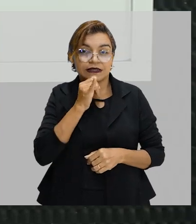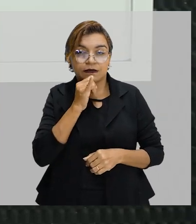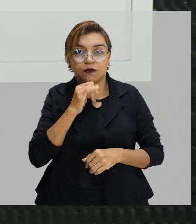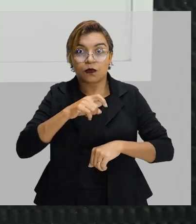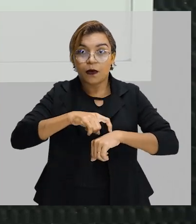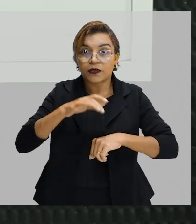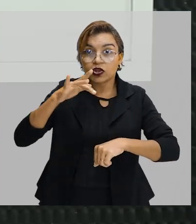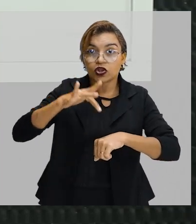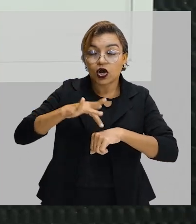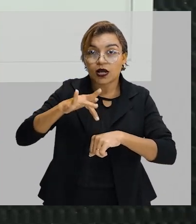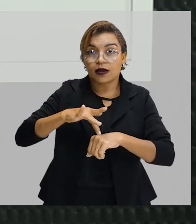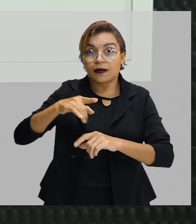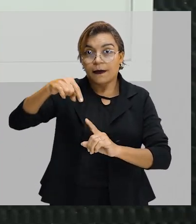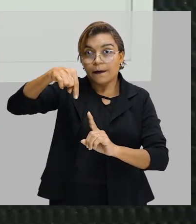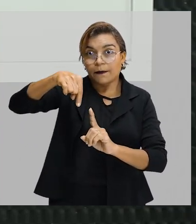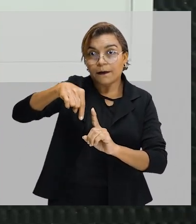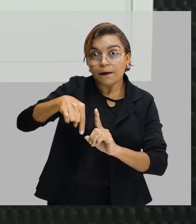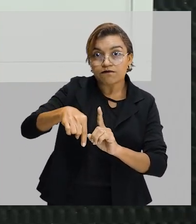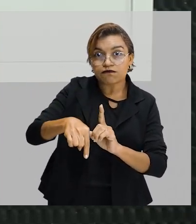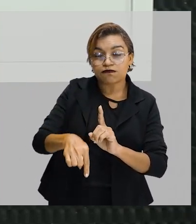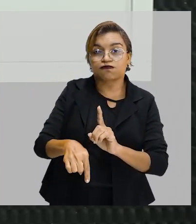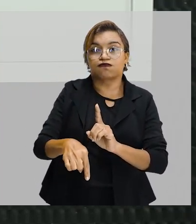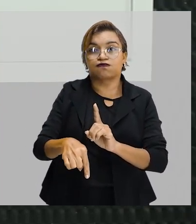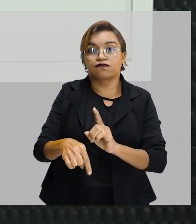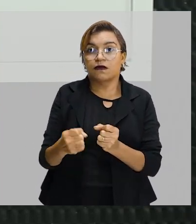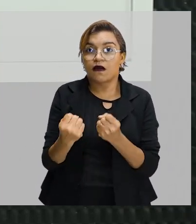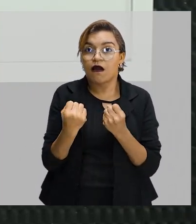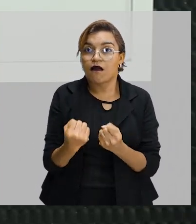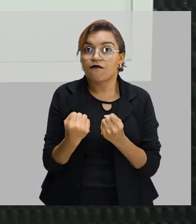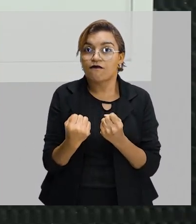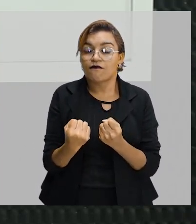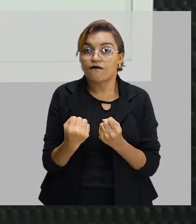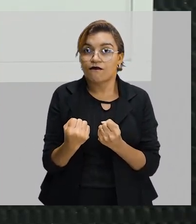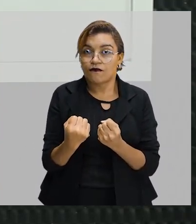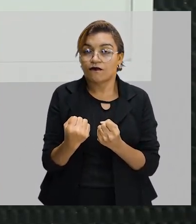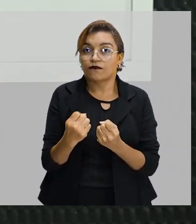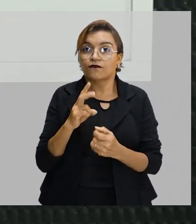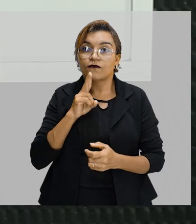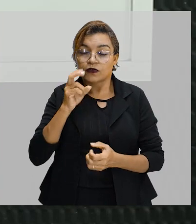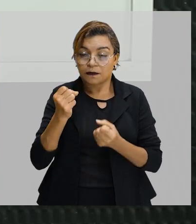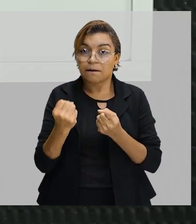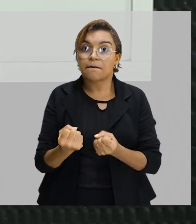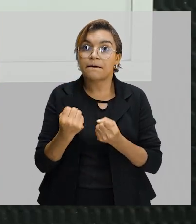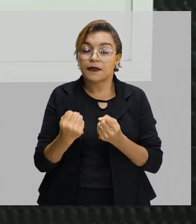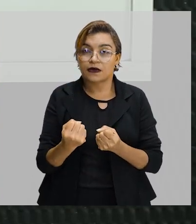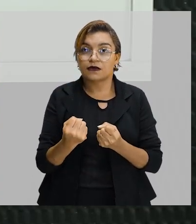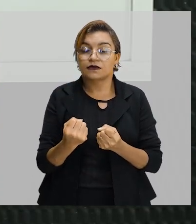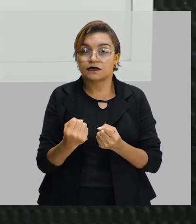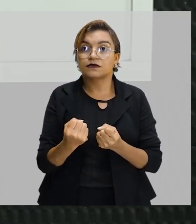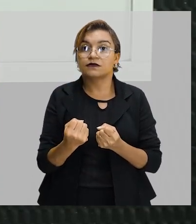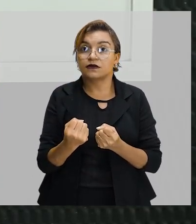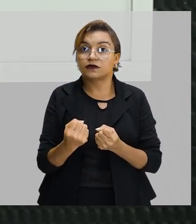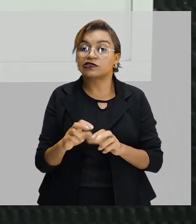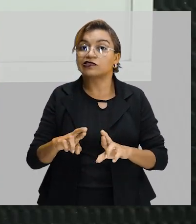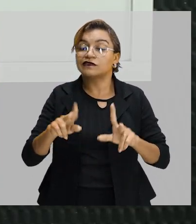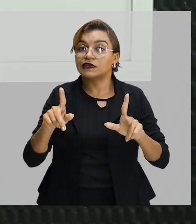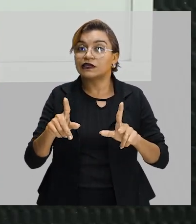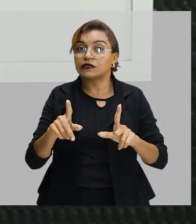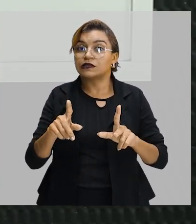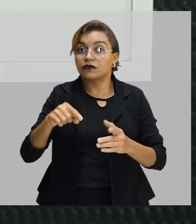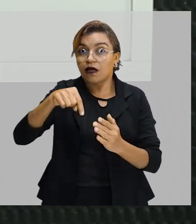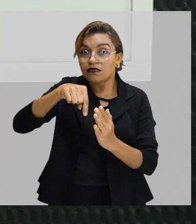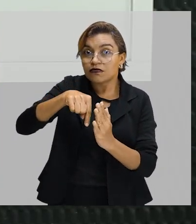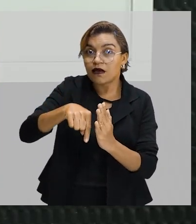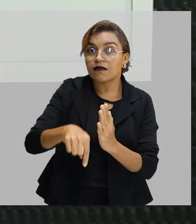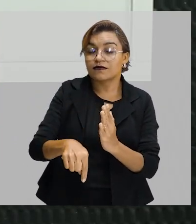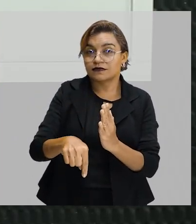para baixo, vamos supor, certo? A força peso, ela se sobrepõe à força de restituição da mola. Por isso que ela